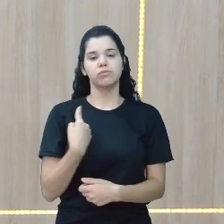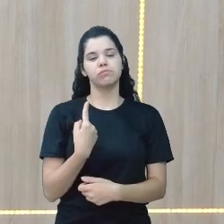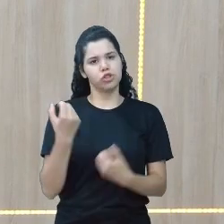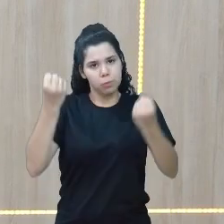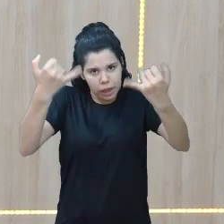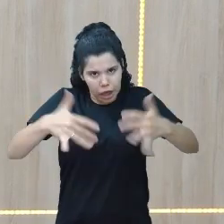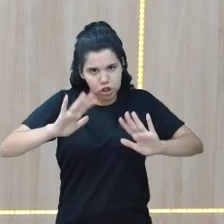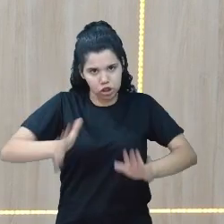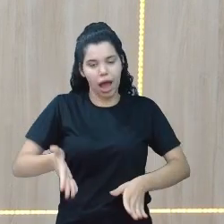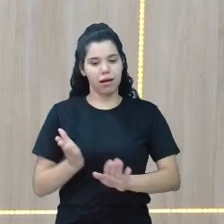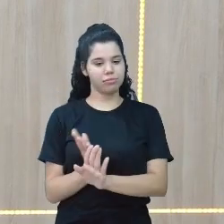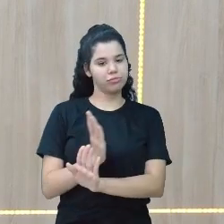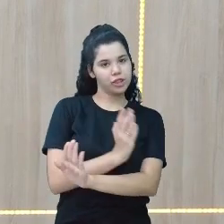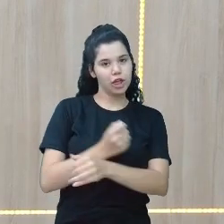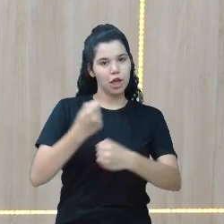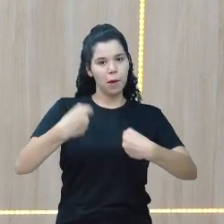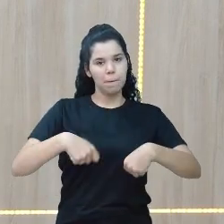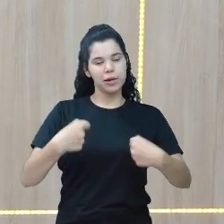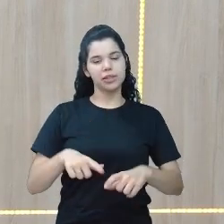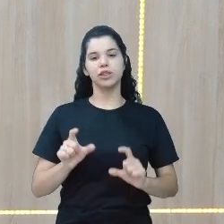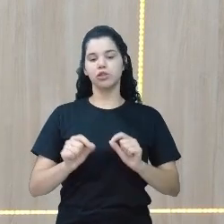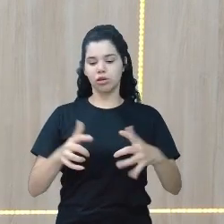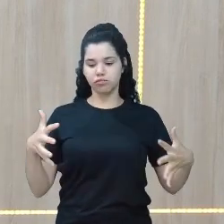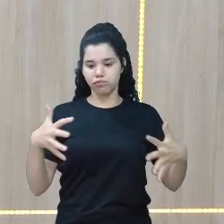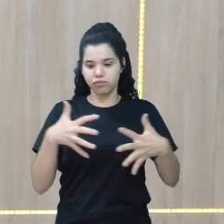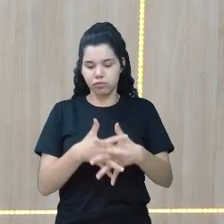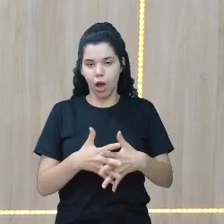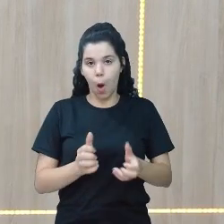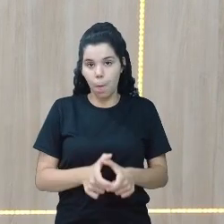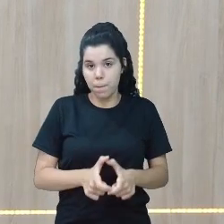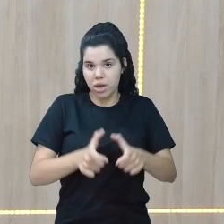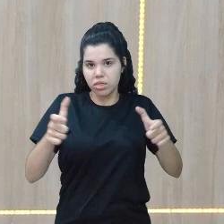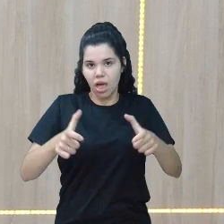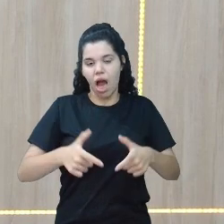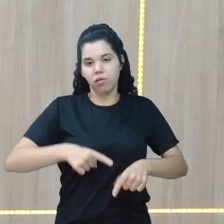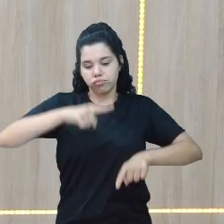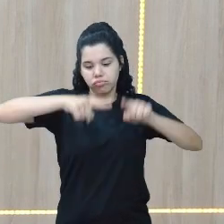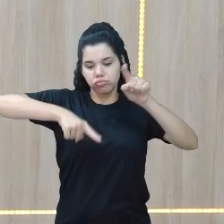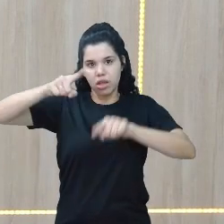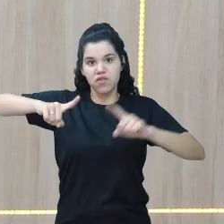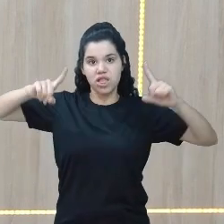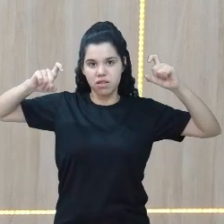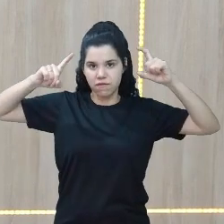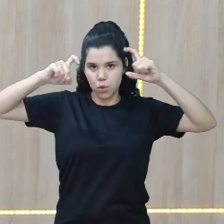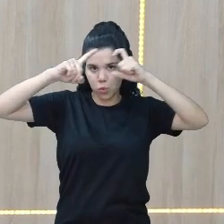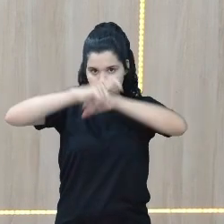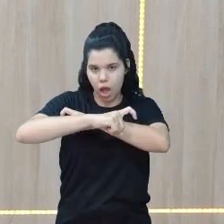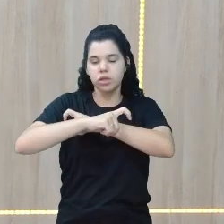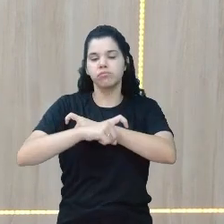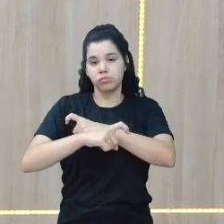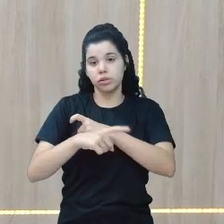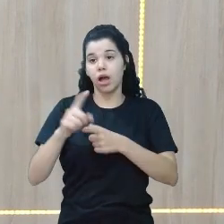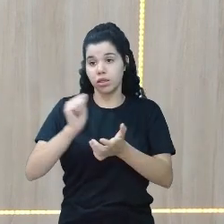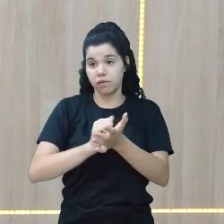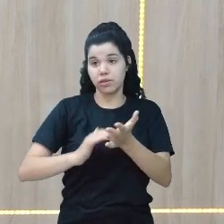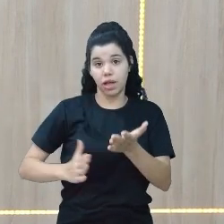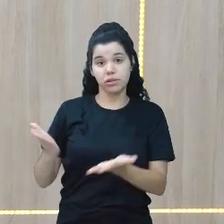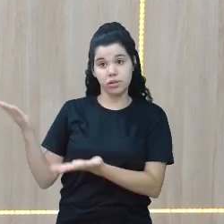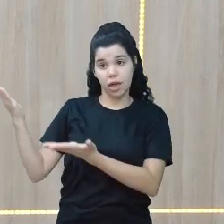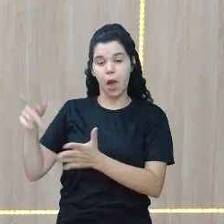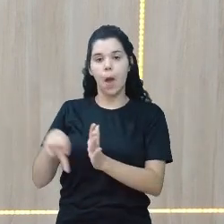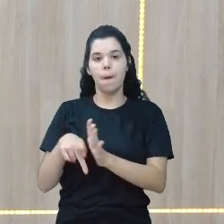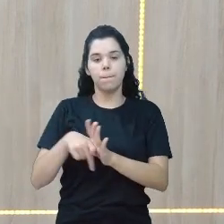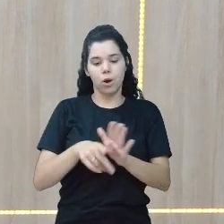fase, que a gente precisa ampliar o nível de complexidade das atividades. Então, a gente tem uma atividade, essa atividade é uma atividade de